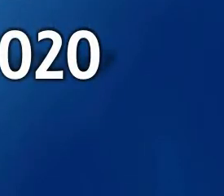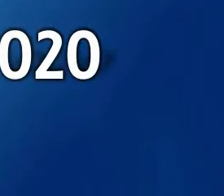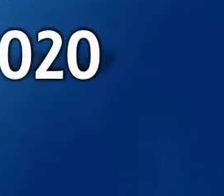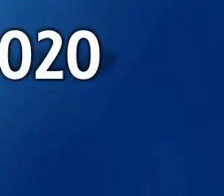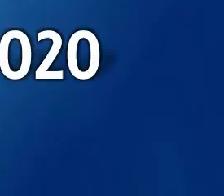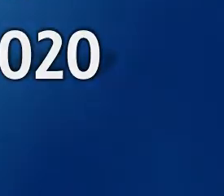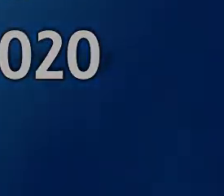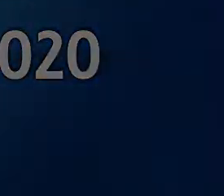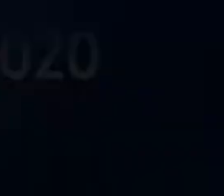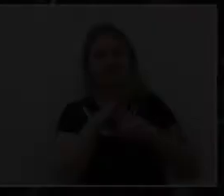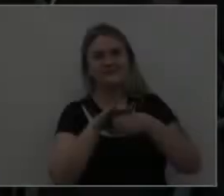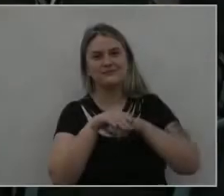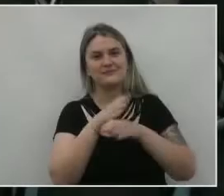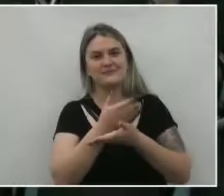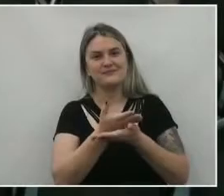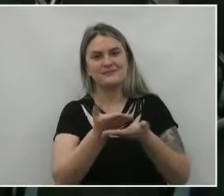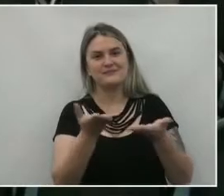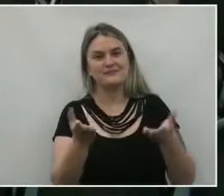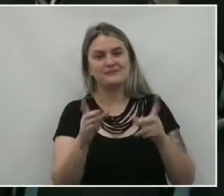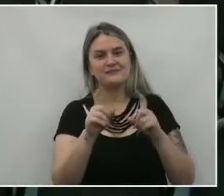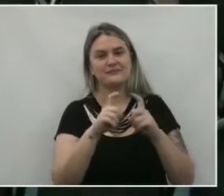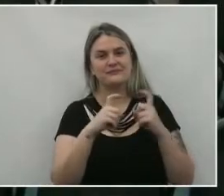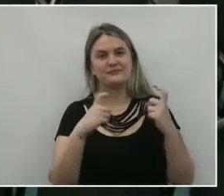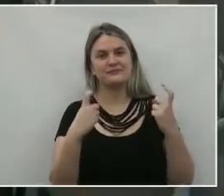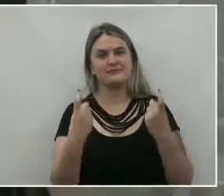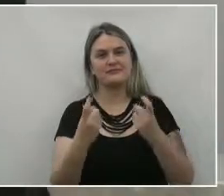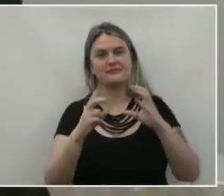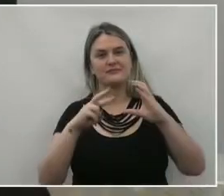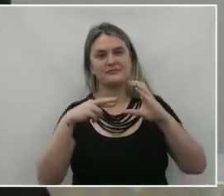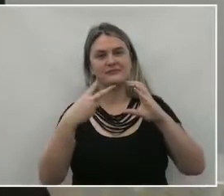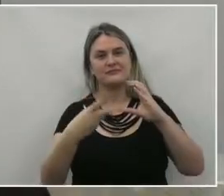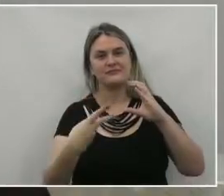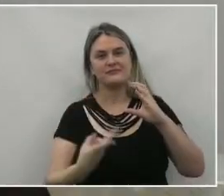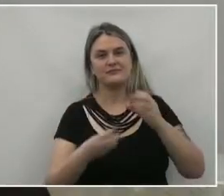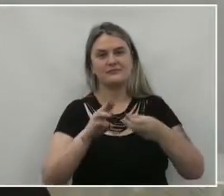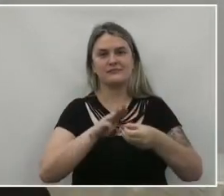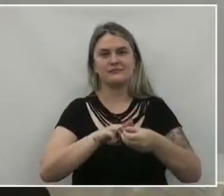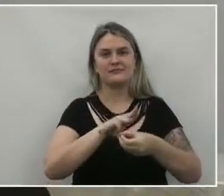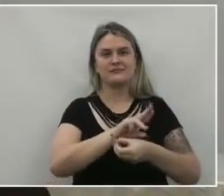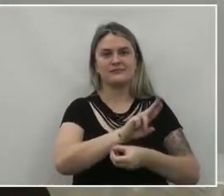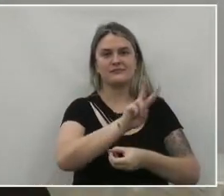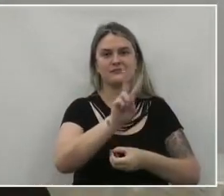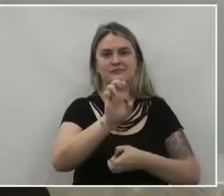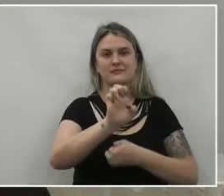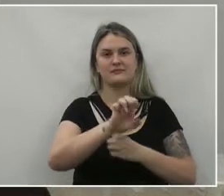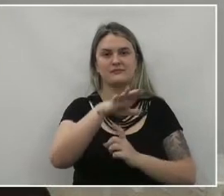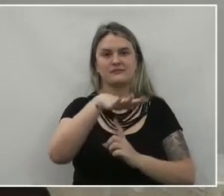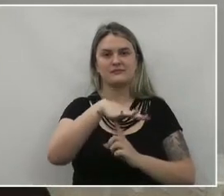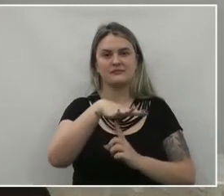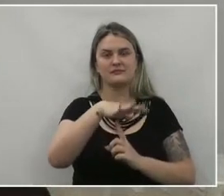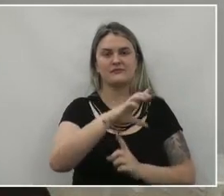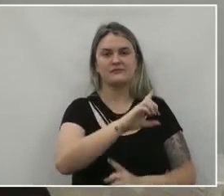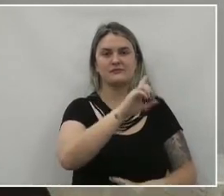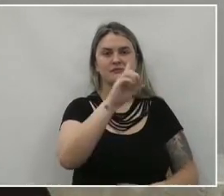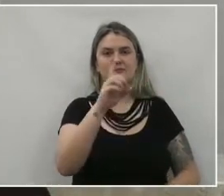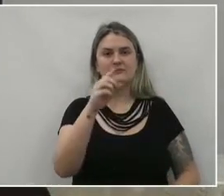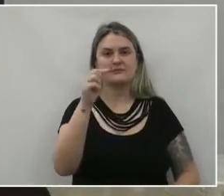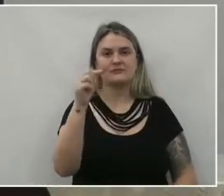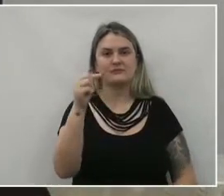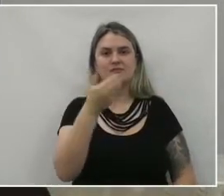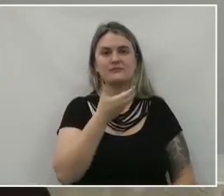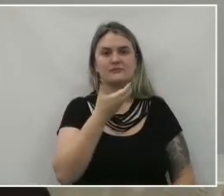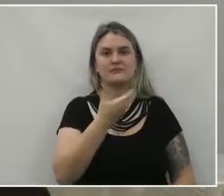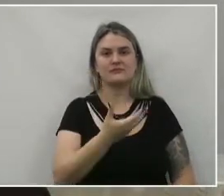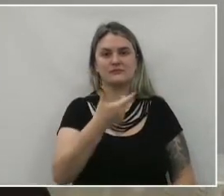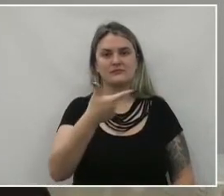Boa noite a todos. Reunião ordinária da Câmara Municipal de Nona Vitória, Estado do Paraná, do dia 7 de